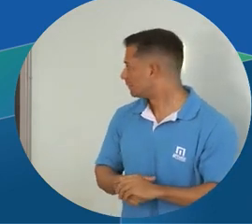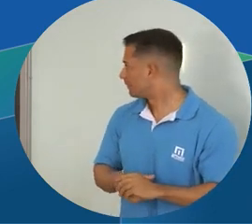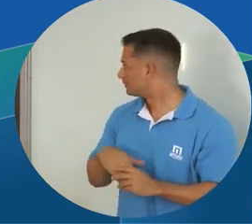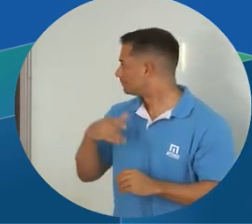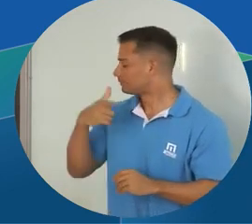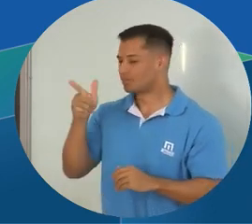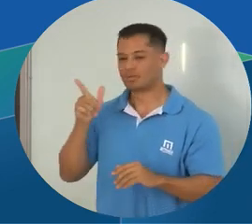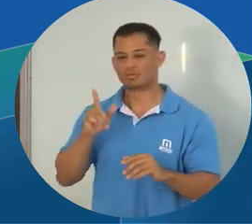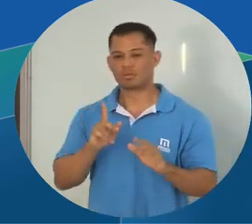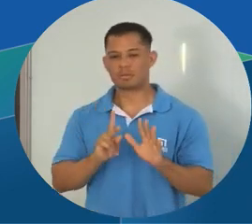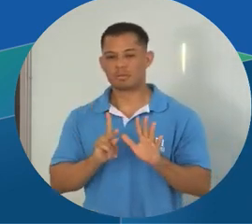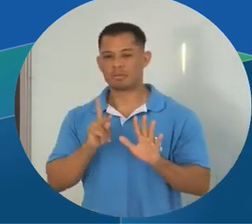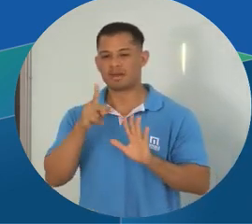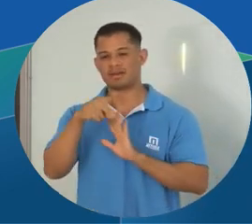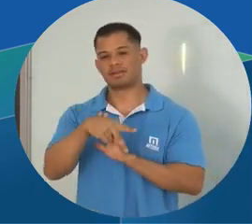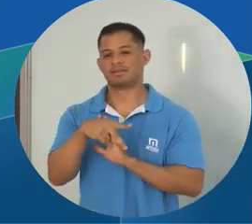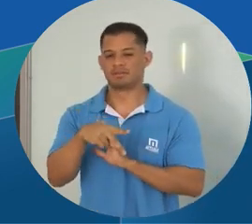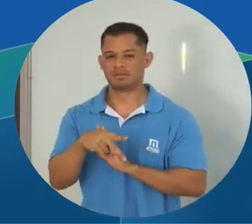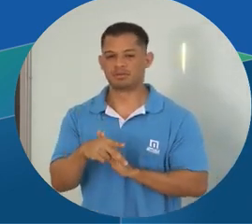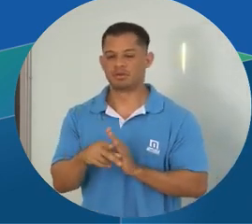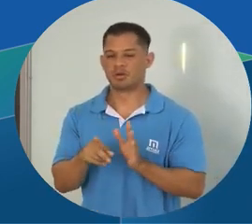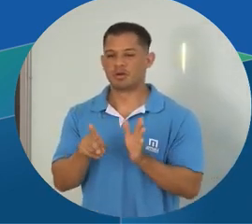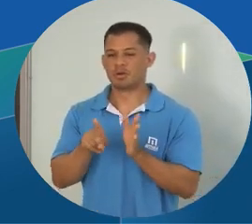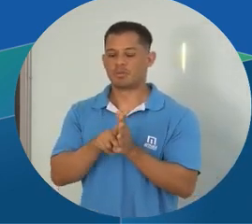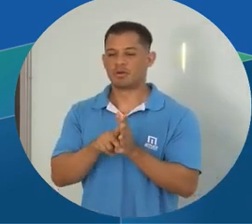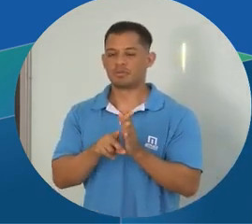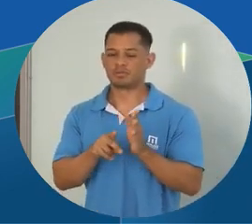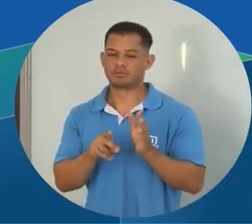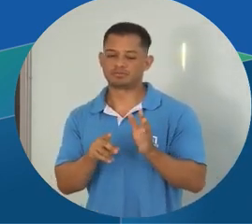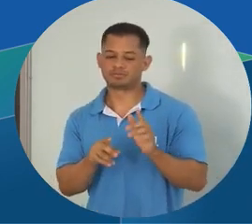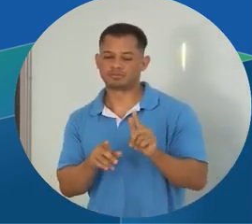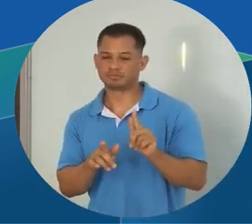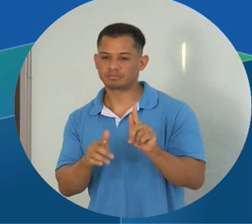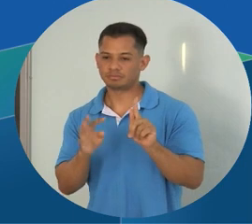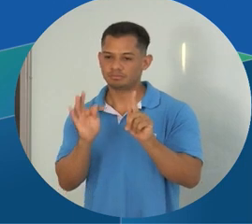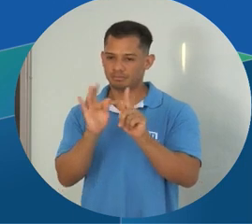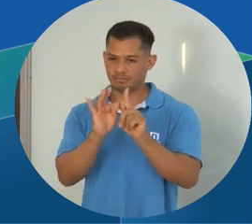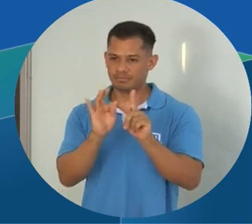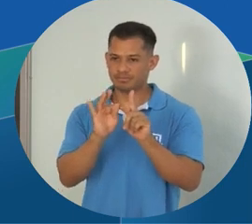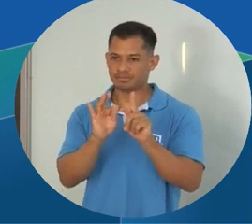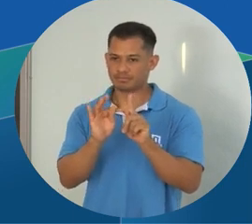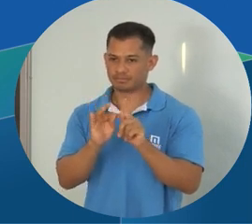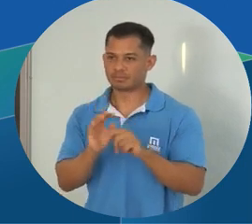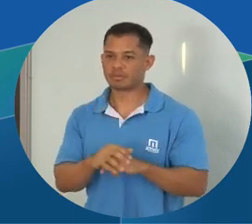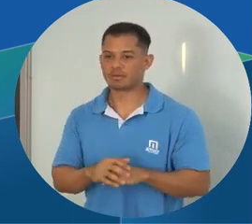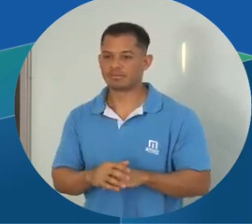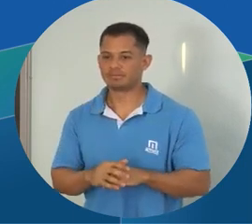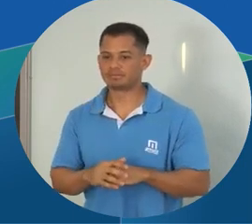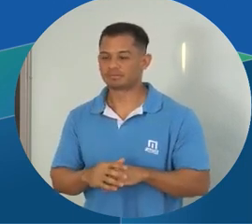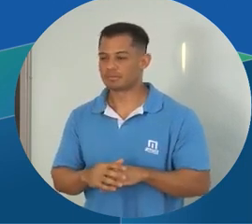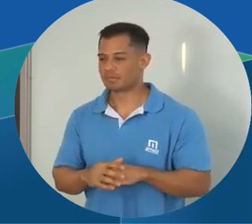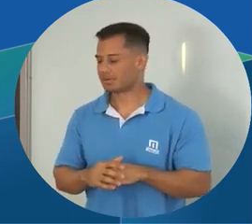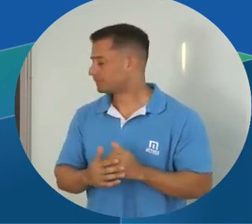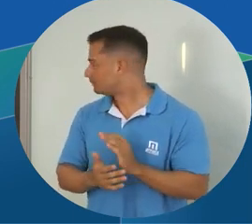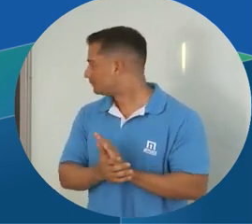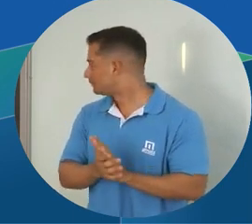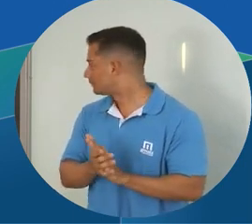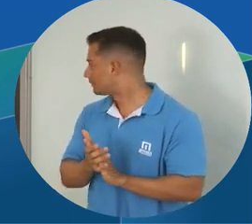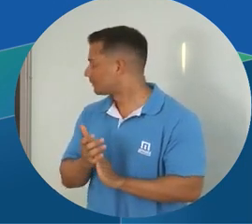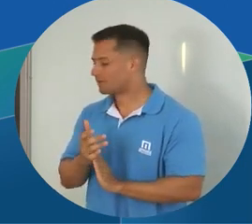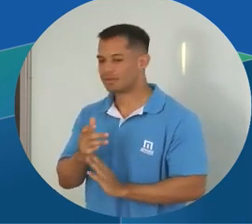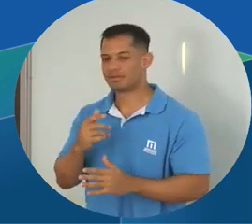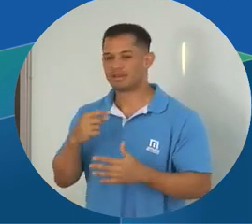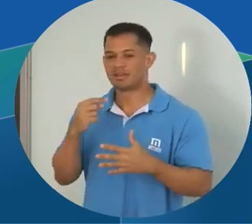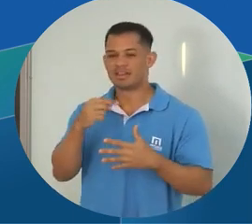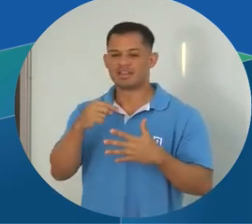Parâmetros geotécnicos. Né? Esse sedimento aportado, submerso, em várias